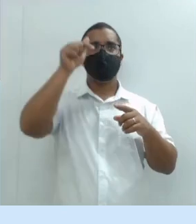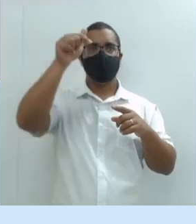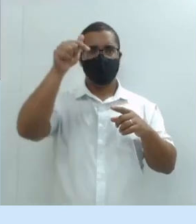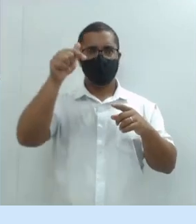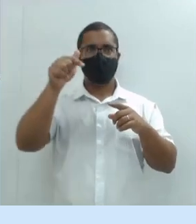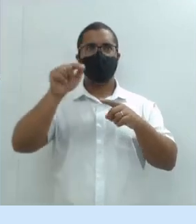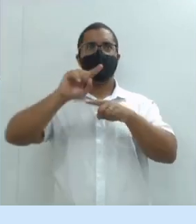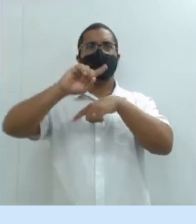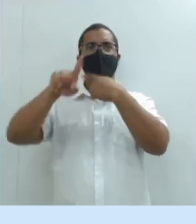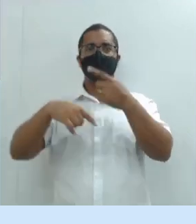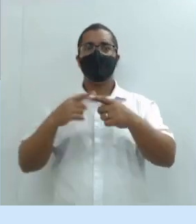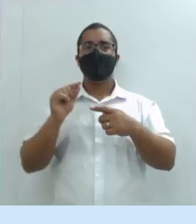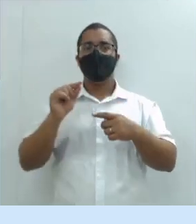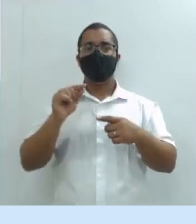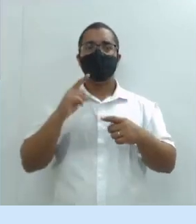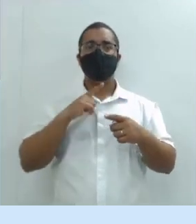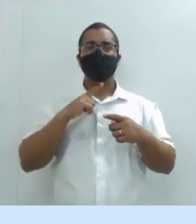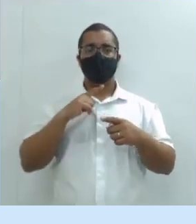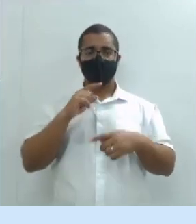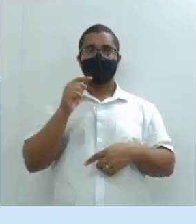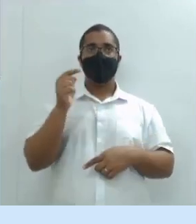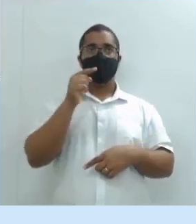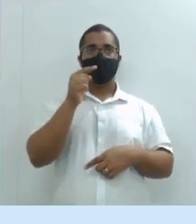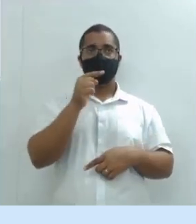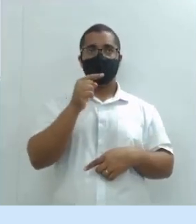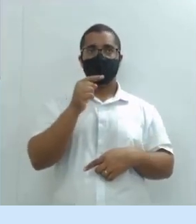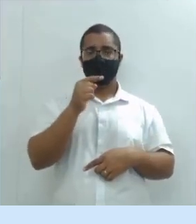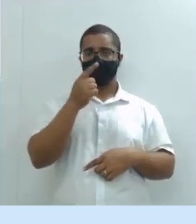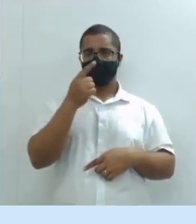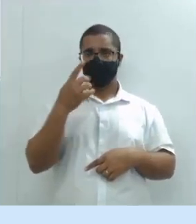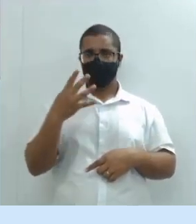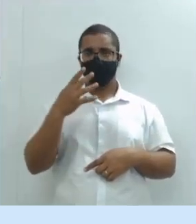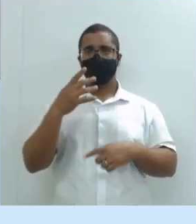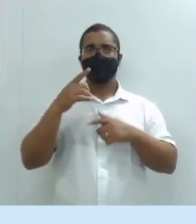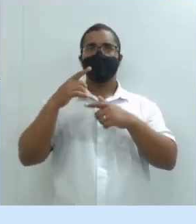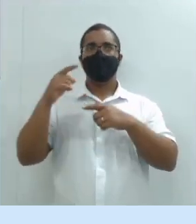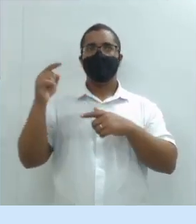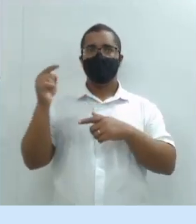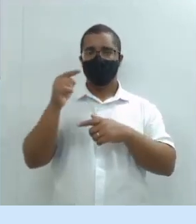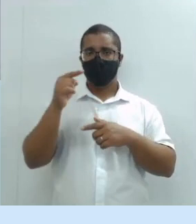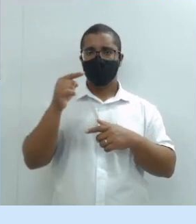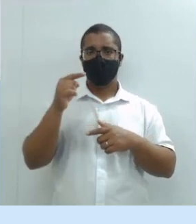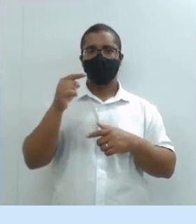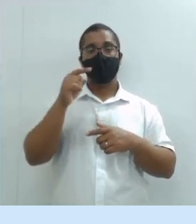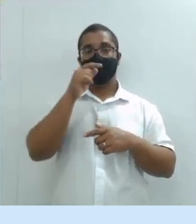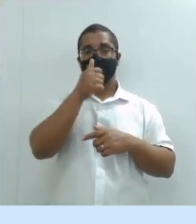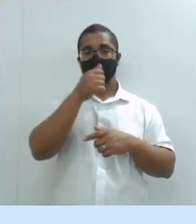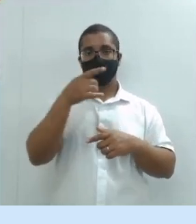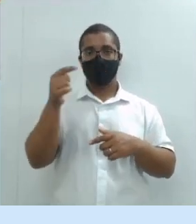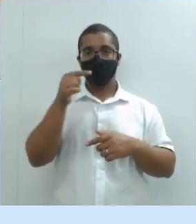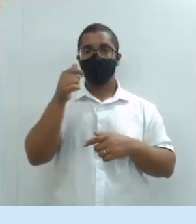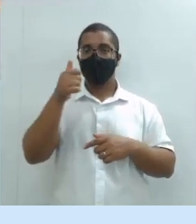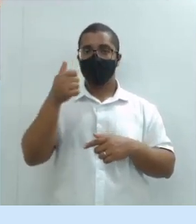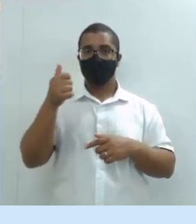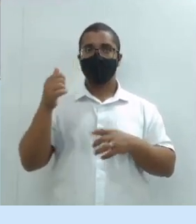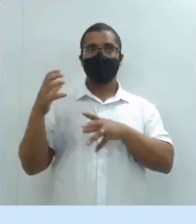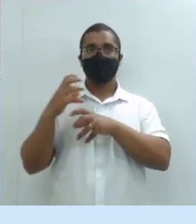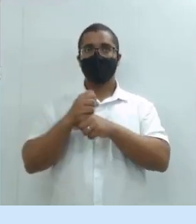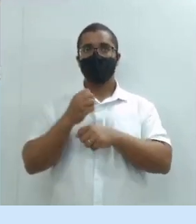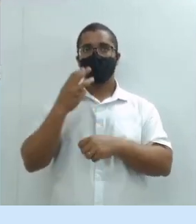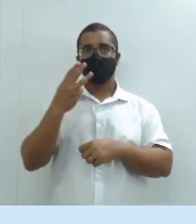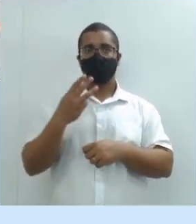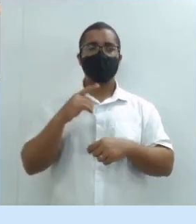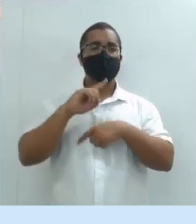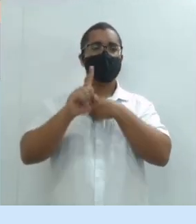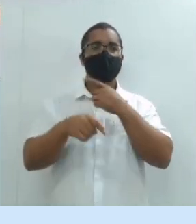outra propriedade, que foi a propriedade da divisão com bases iguais. Repete a base e subtraiu 14 menos 11, 3. E